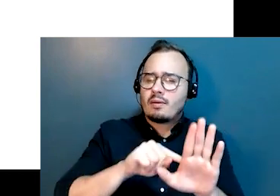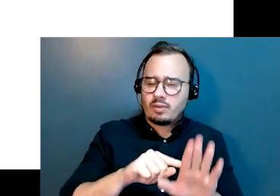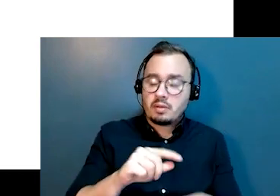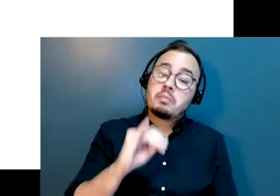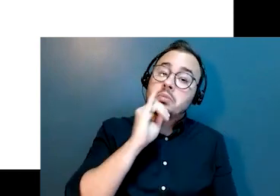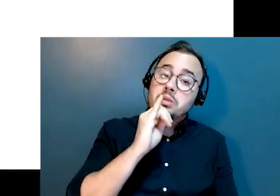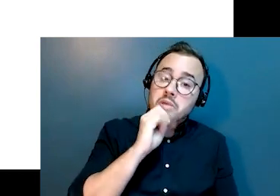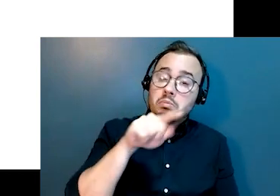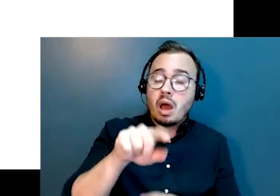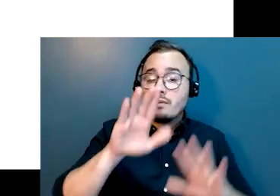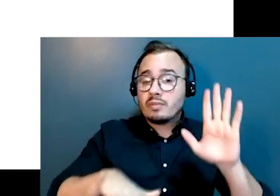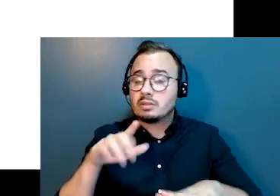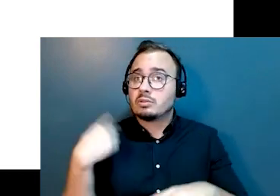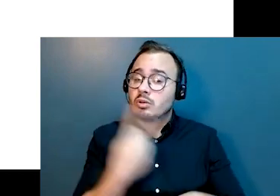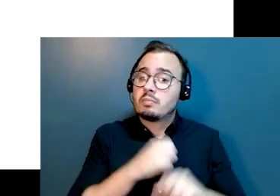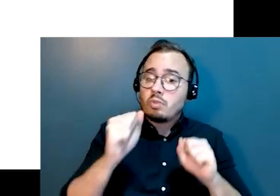outro software qualquer.